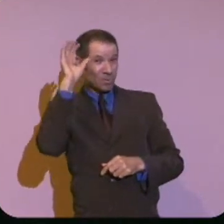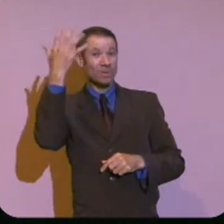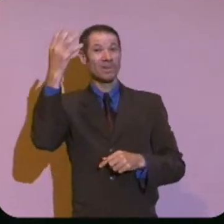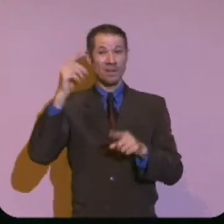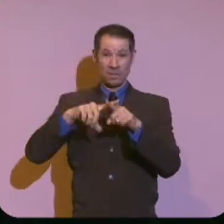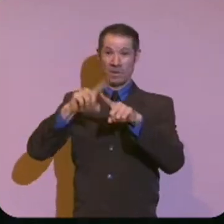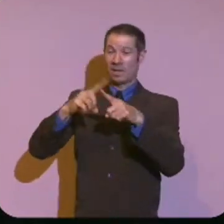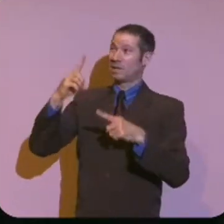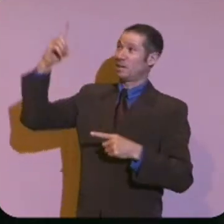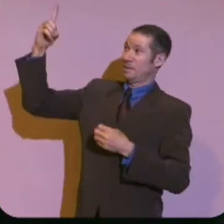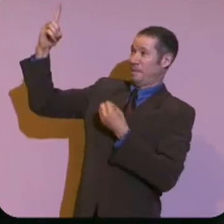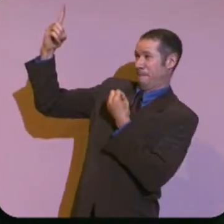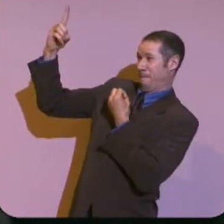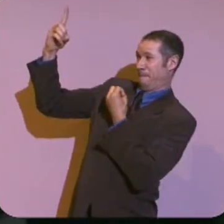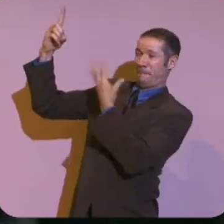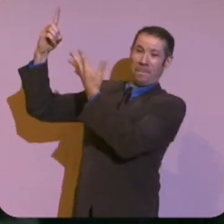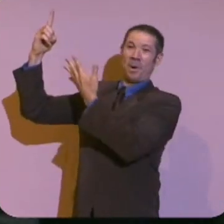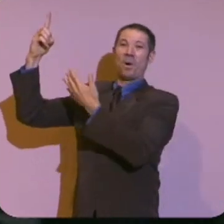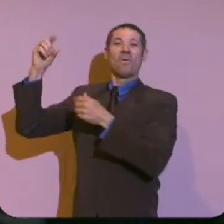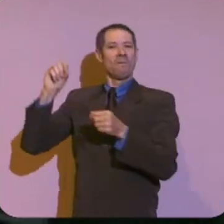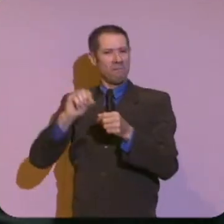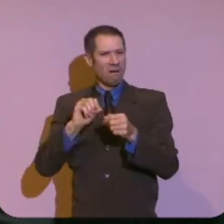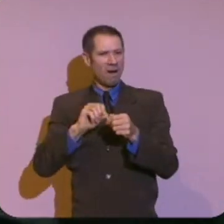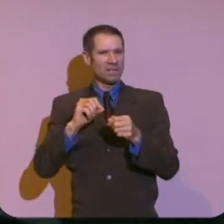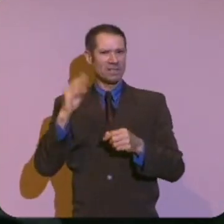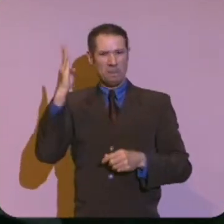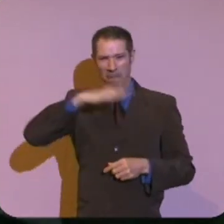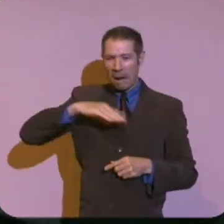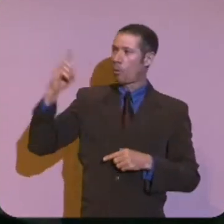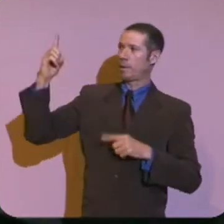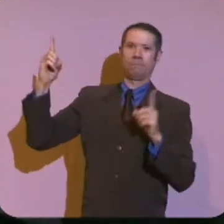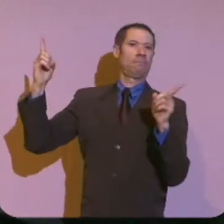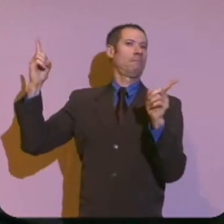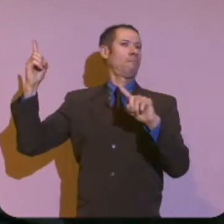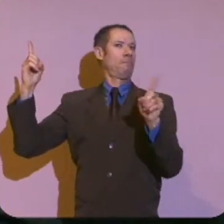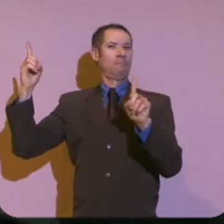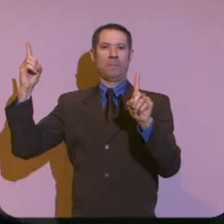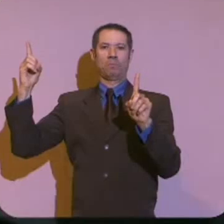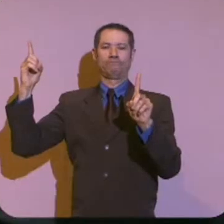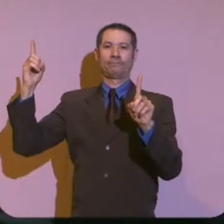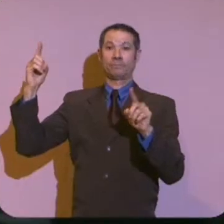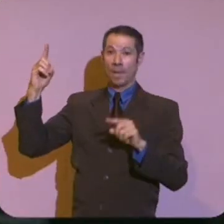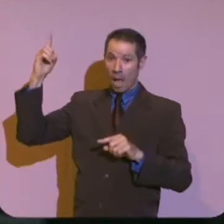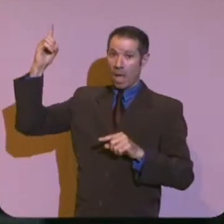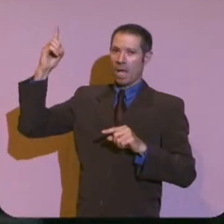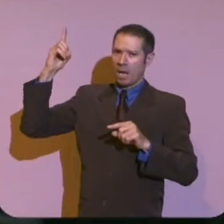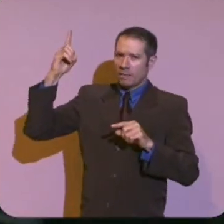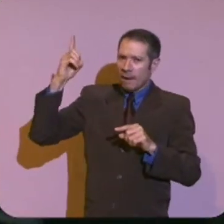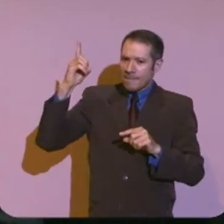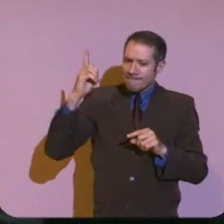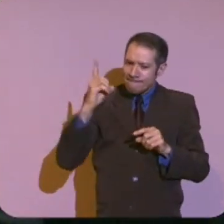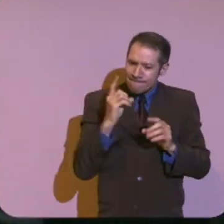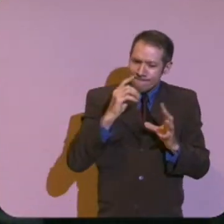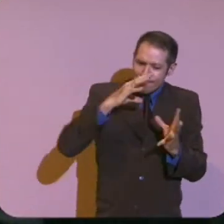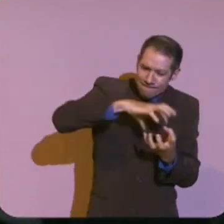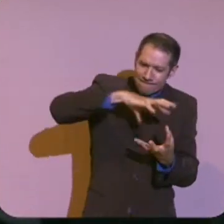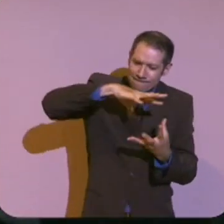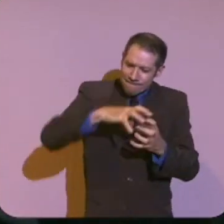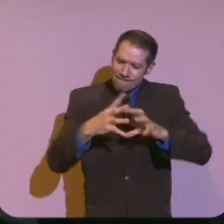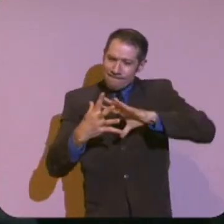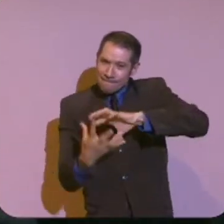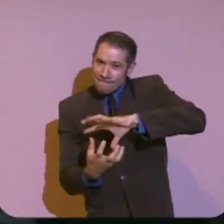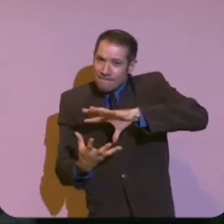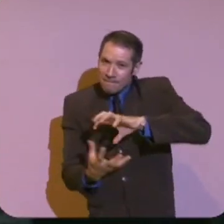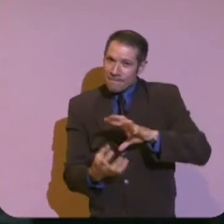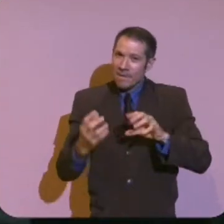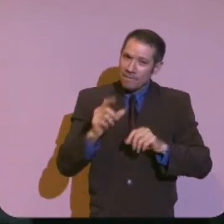Porque Deus é bom, Ele faz isso, não é porque Ele é mau. Ele vai amassar, Ele